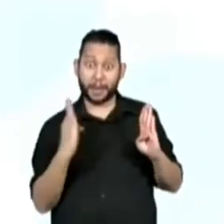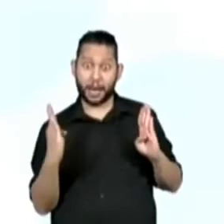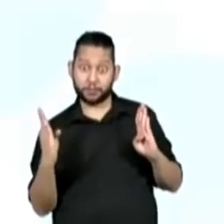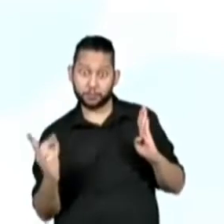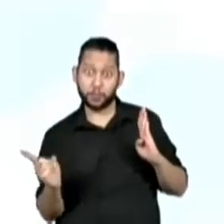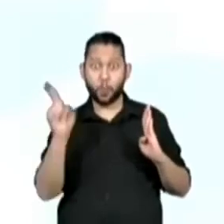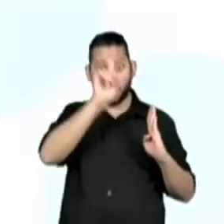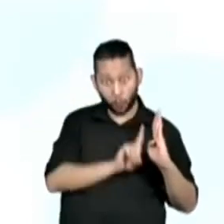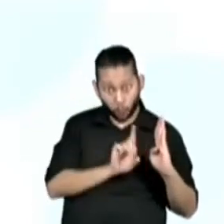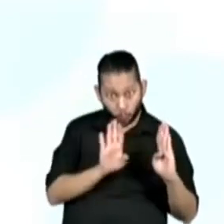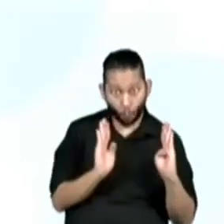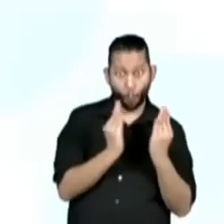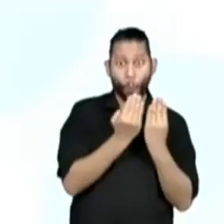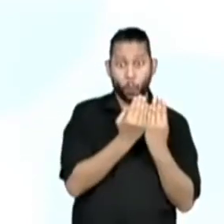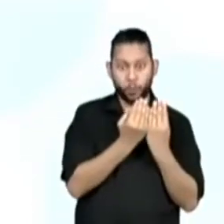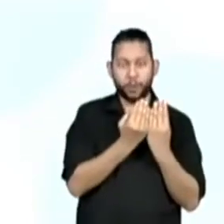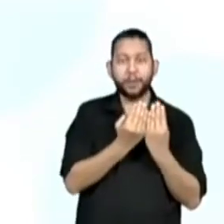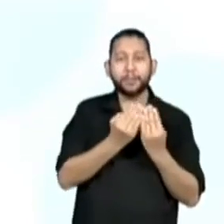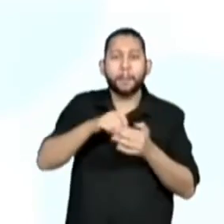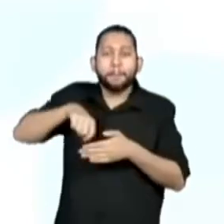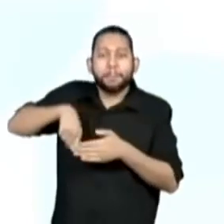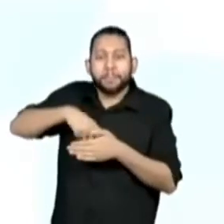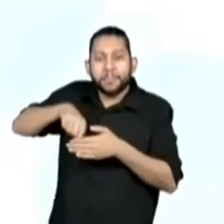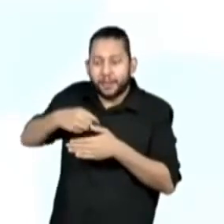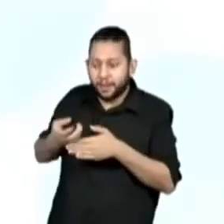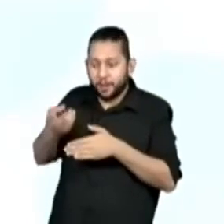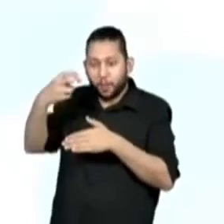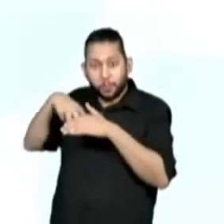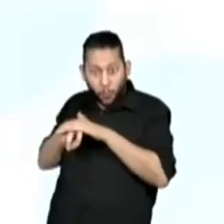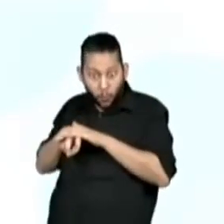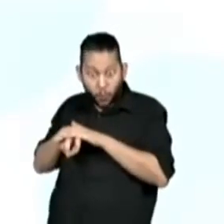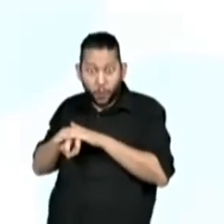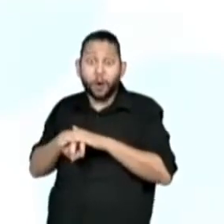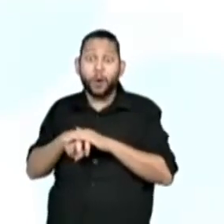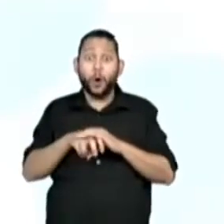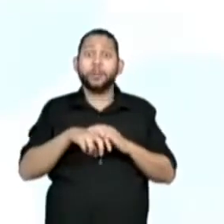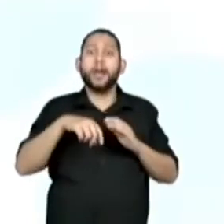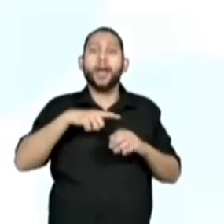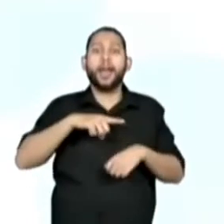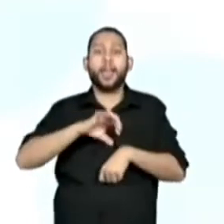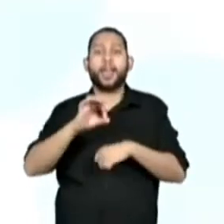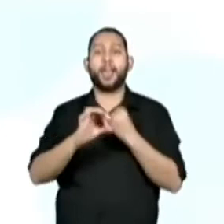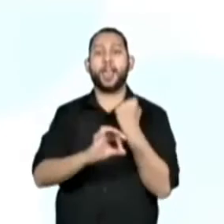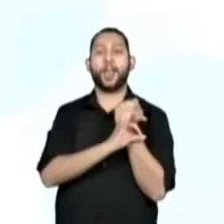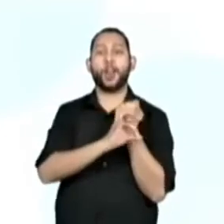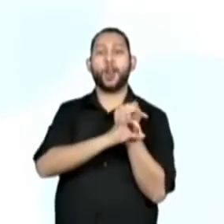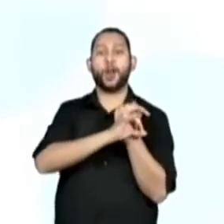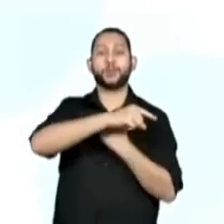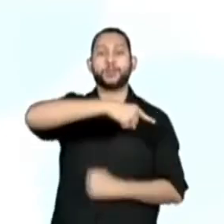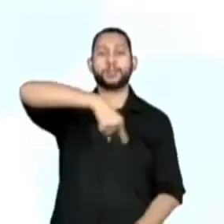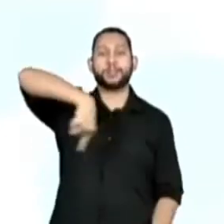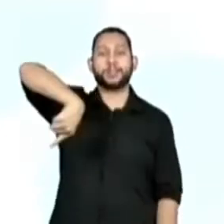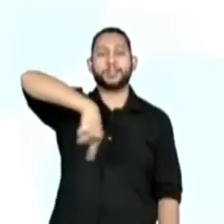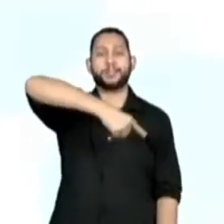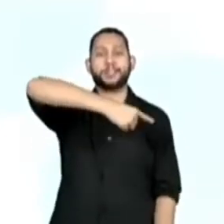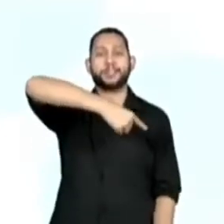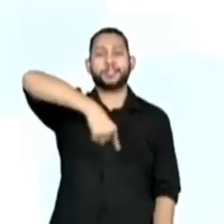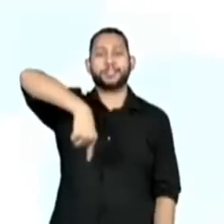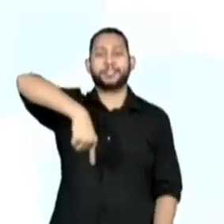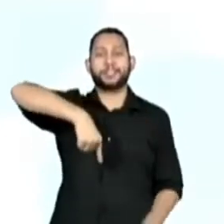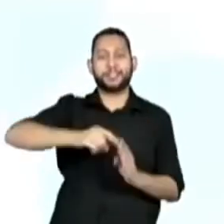da pia. E o sétimo na caixa de relógio de parede. Aqui nessa parte,